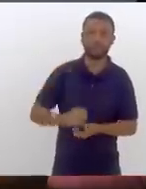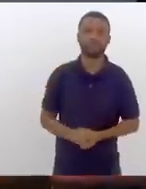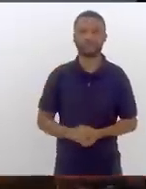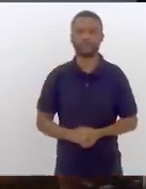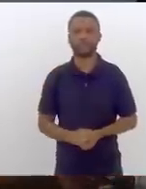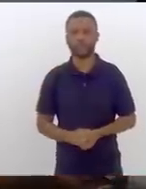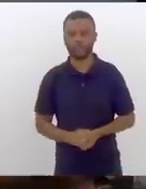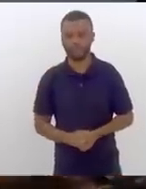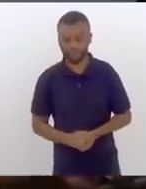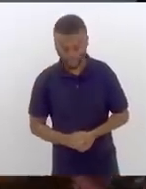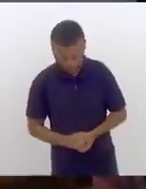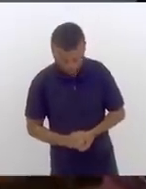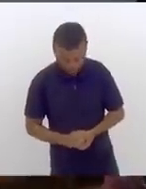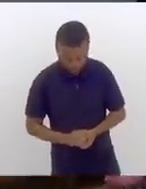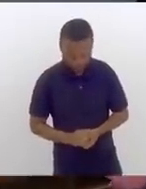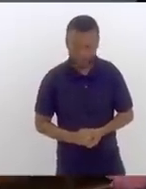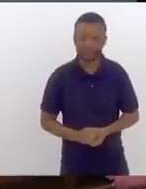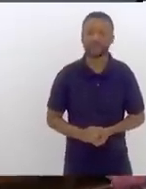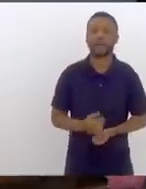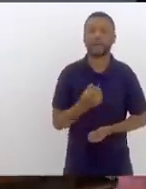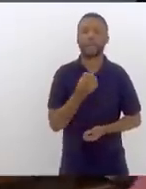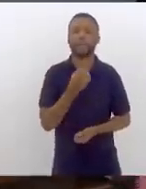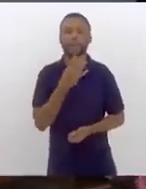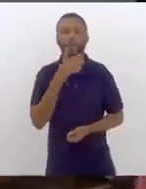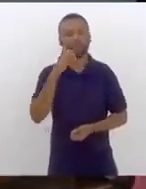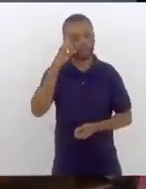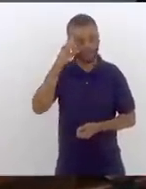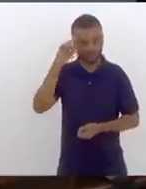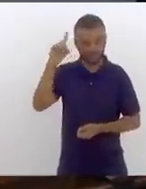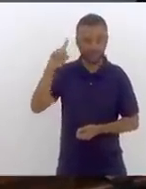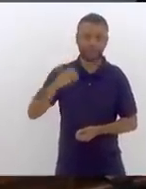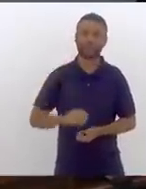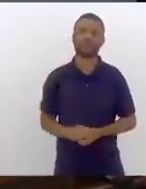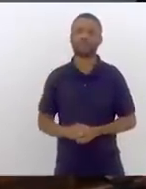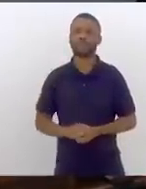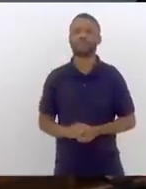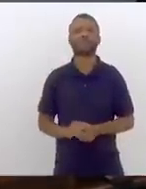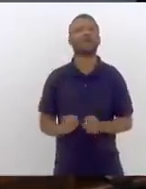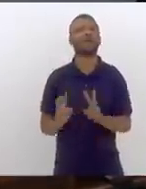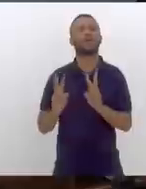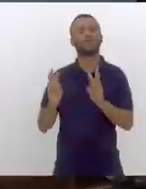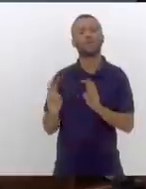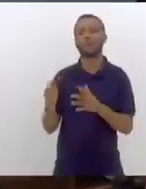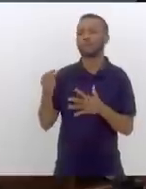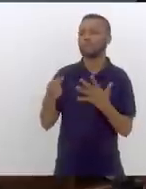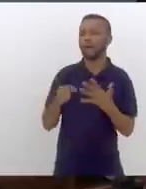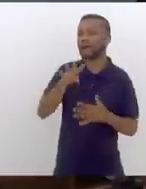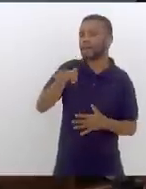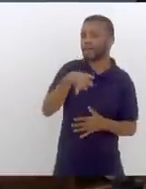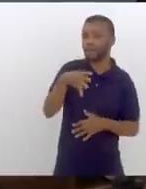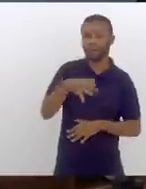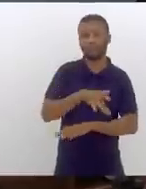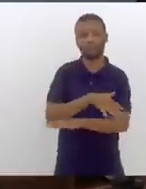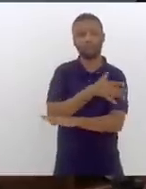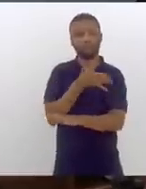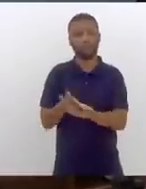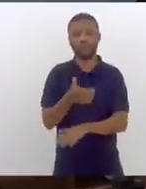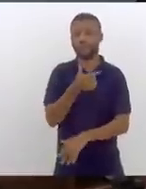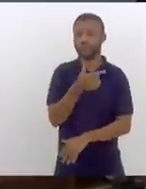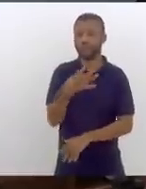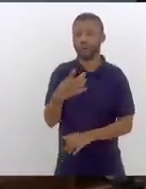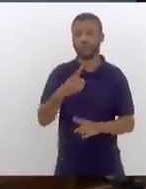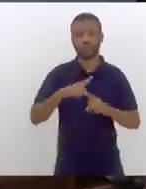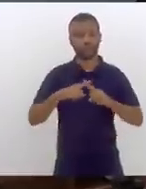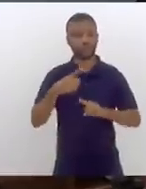bom dia bom dia com relação a o fato da escala de 24 por 24 isso não não ocorre na